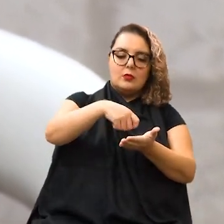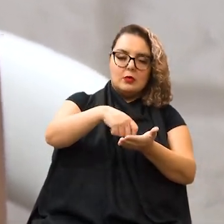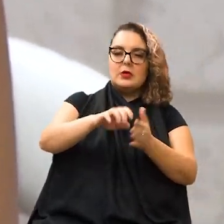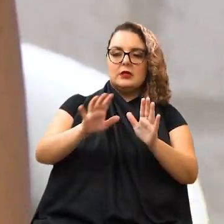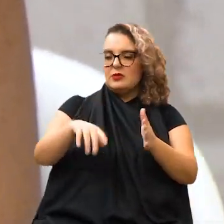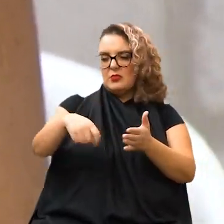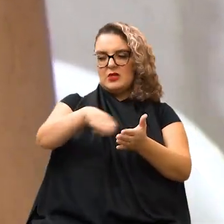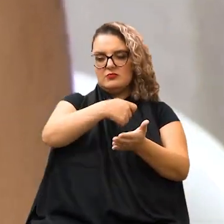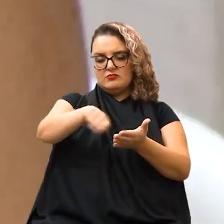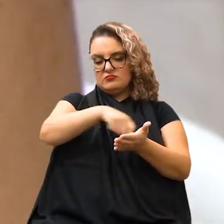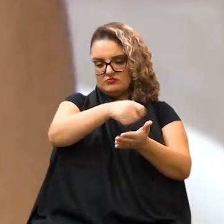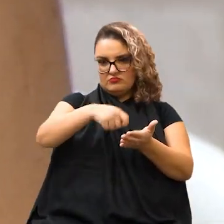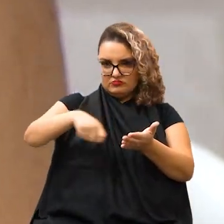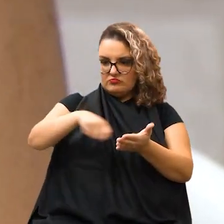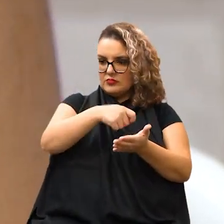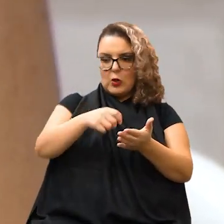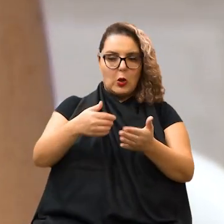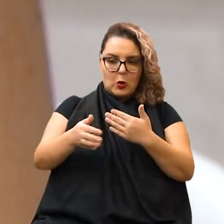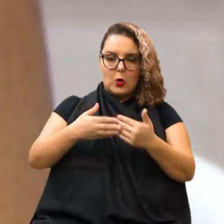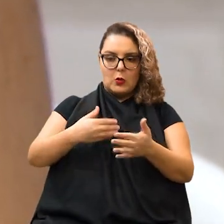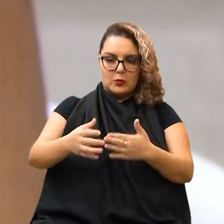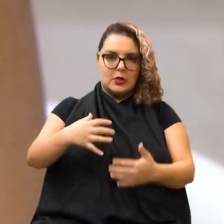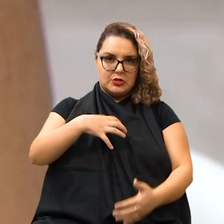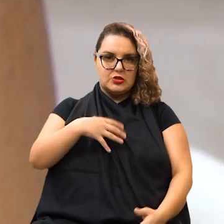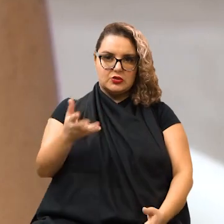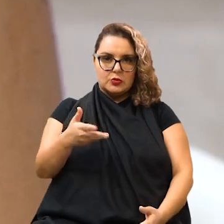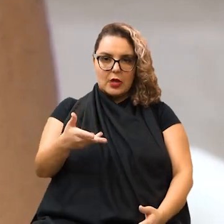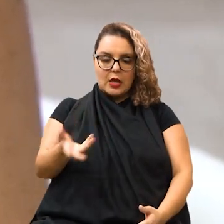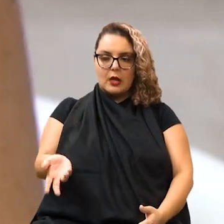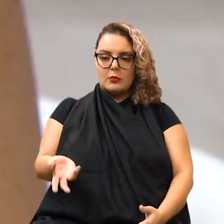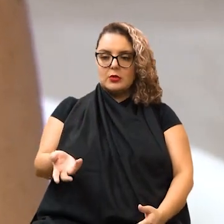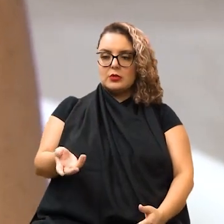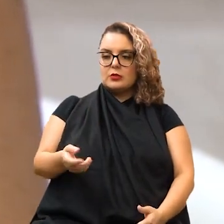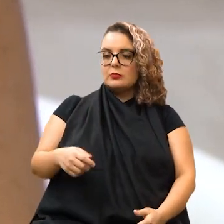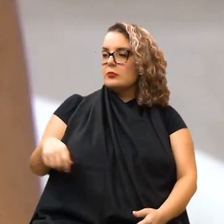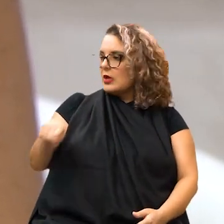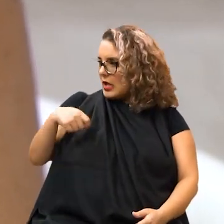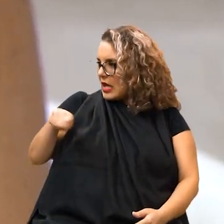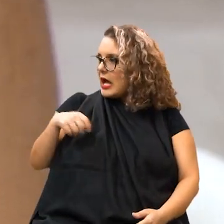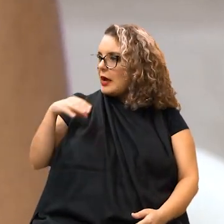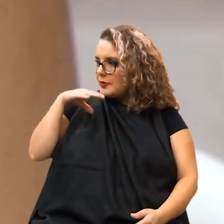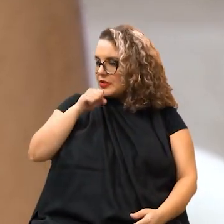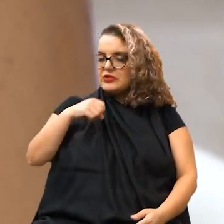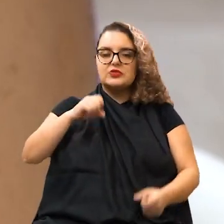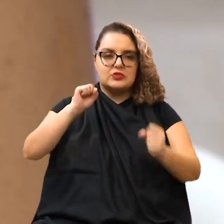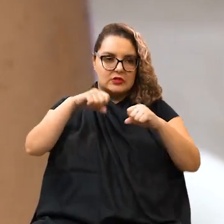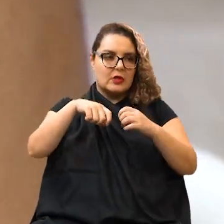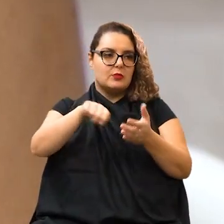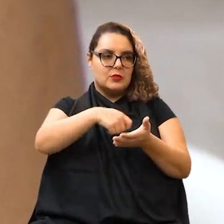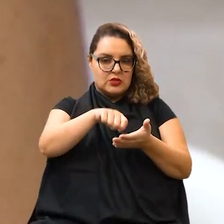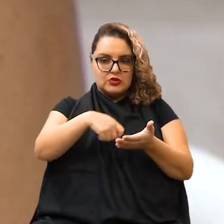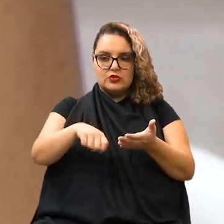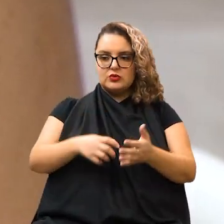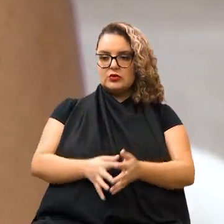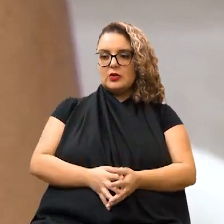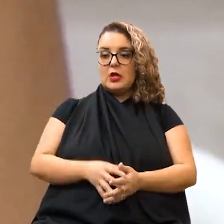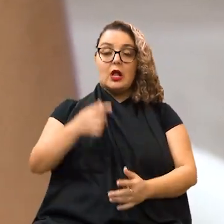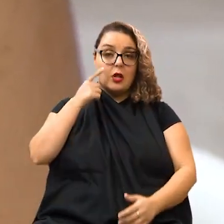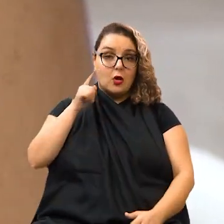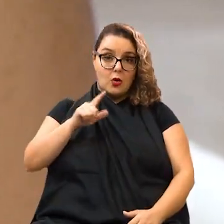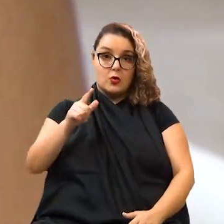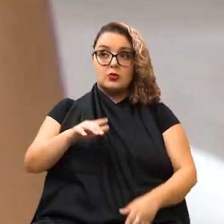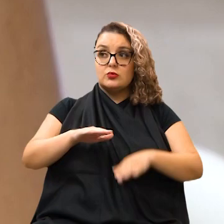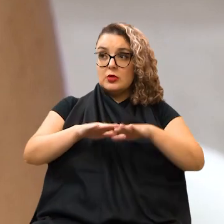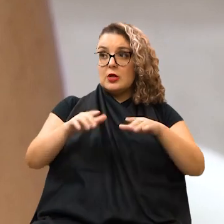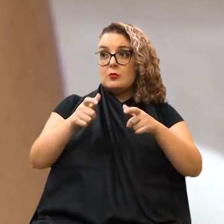ó, muito certinho. A gente pode passar com agilidade. Passa rapidinho. Bem rapidinho.